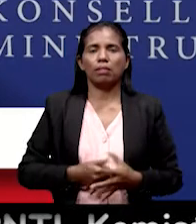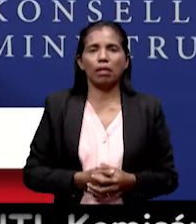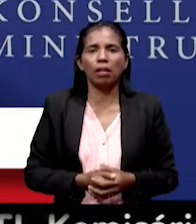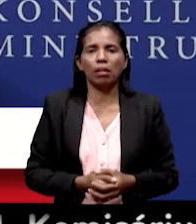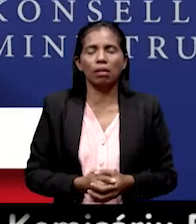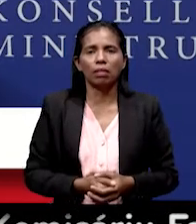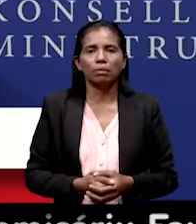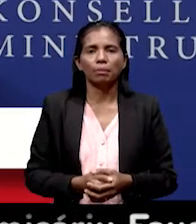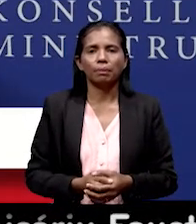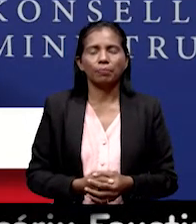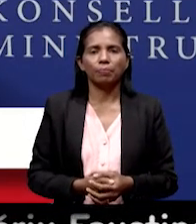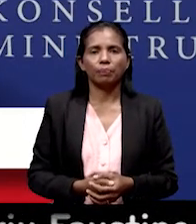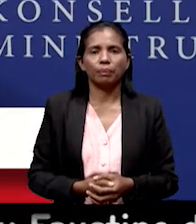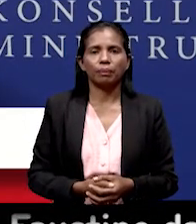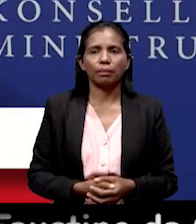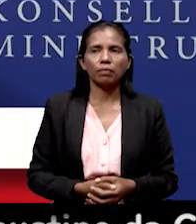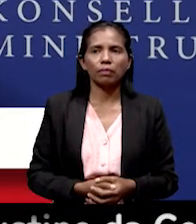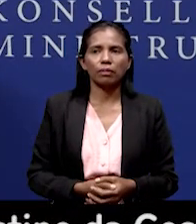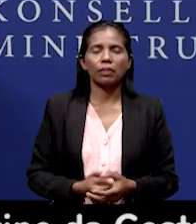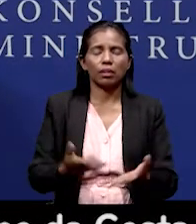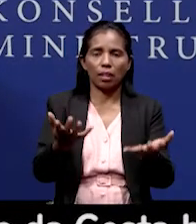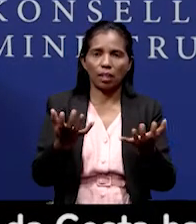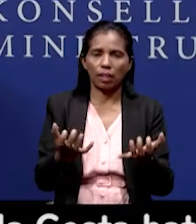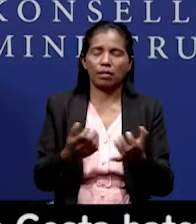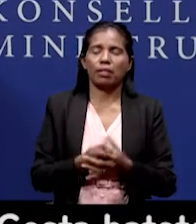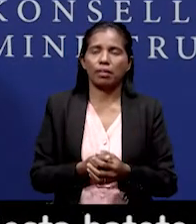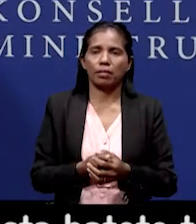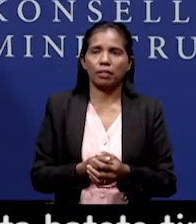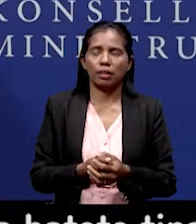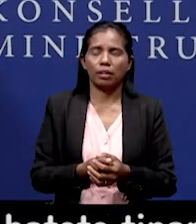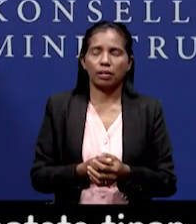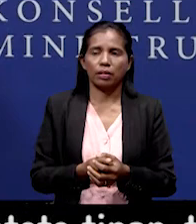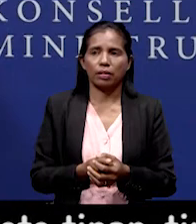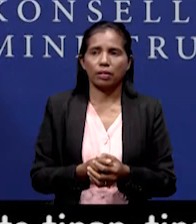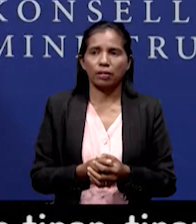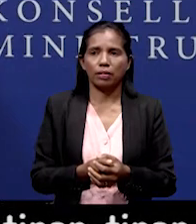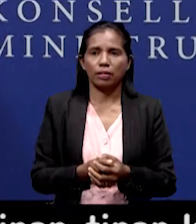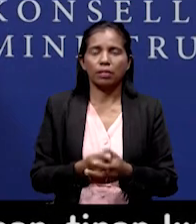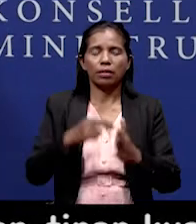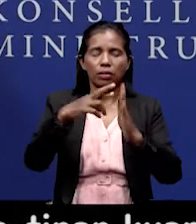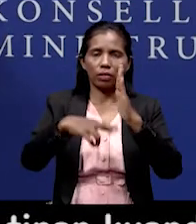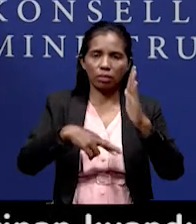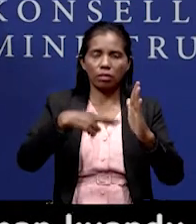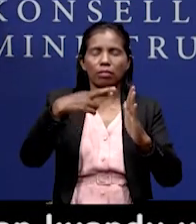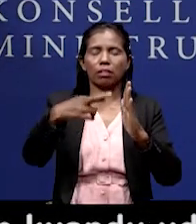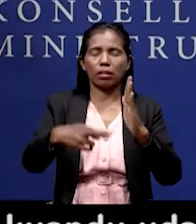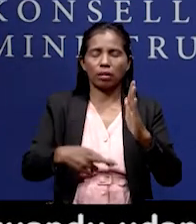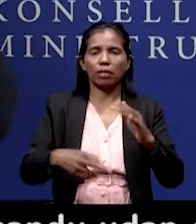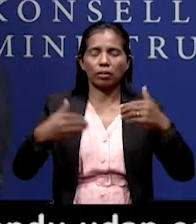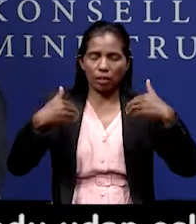maka recara que tu regulariza, a tu regula, a tu cria no